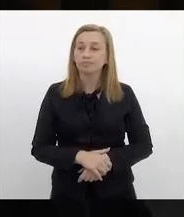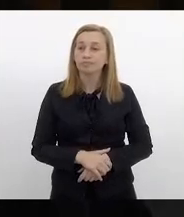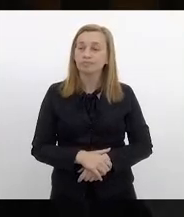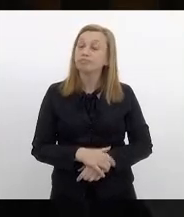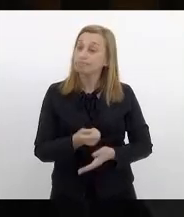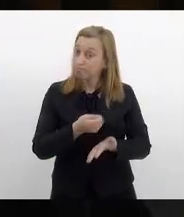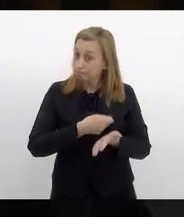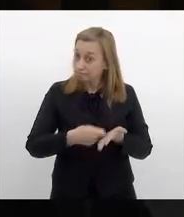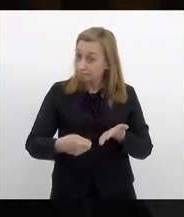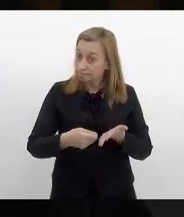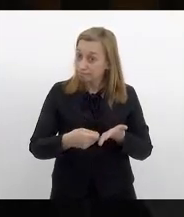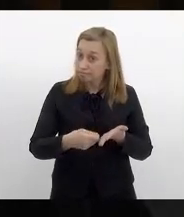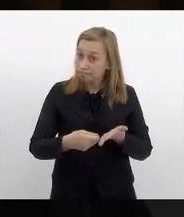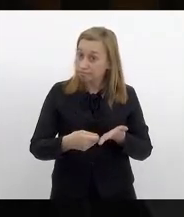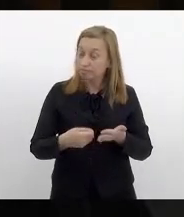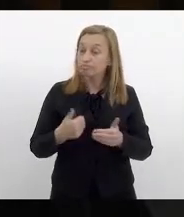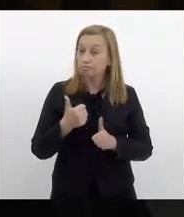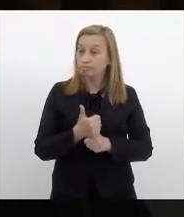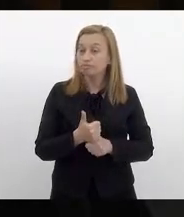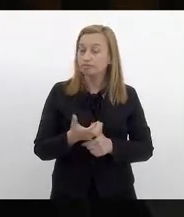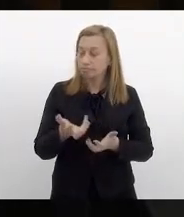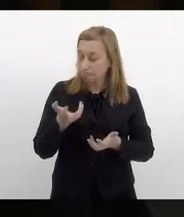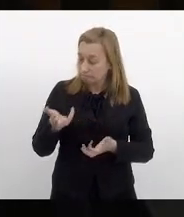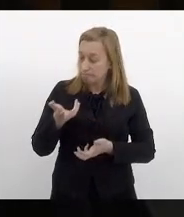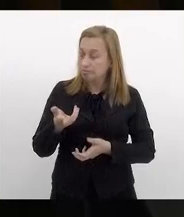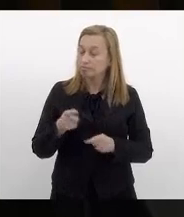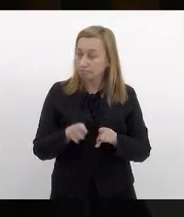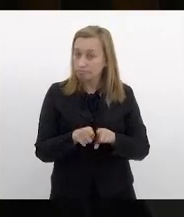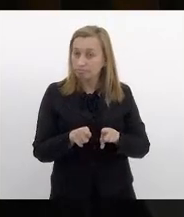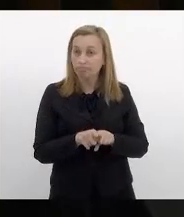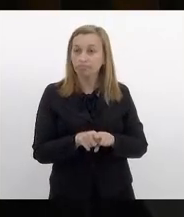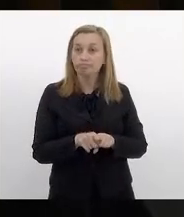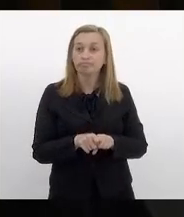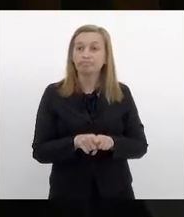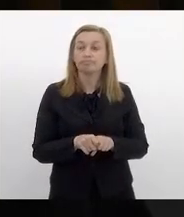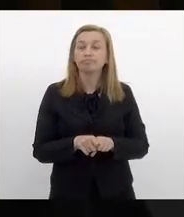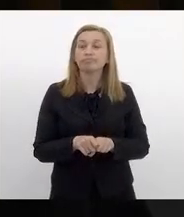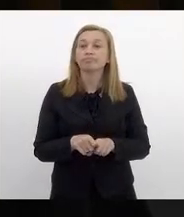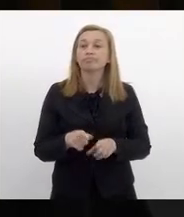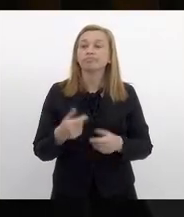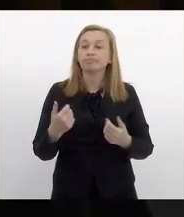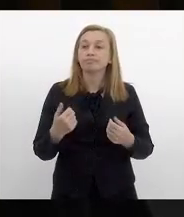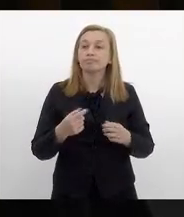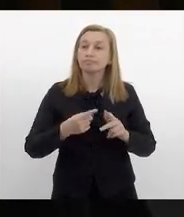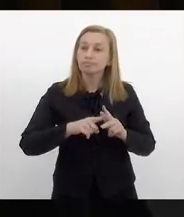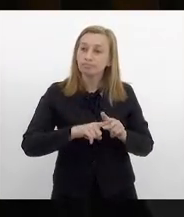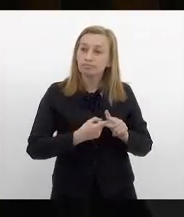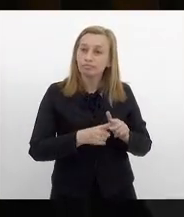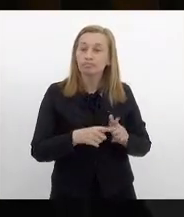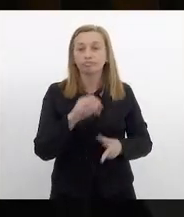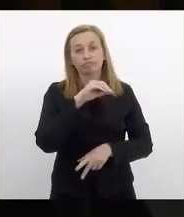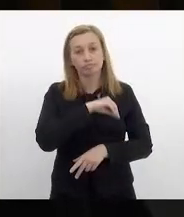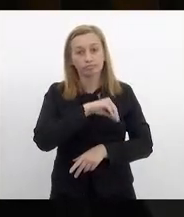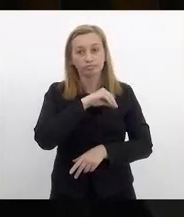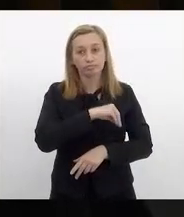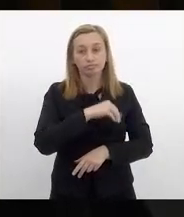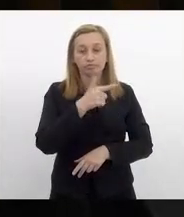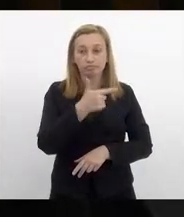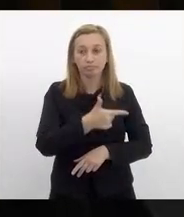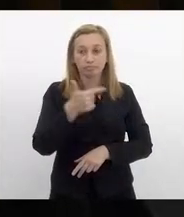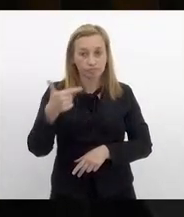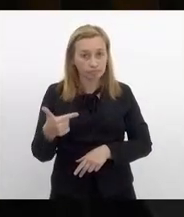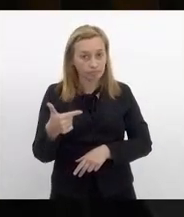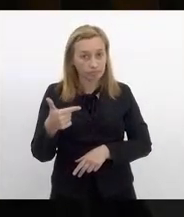está escrito no substitutivo, e é isso que a gente queria, é que haja recomposição salarial de